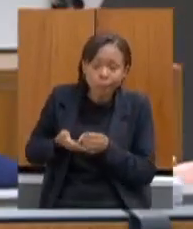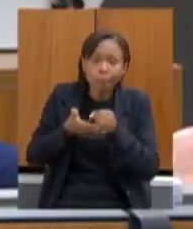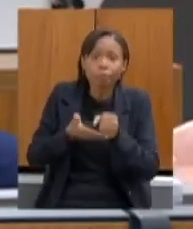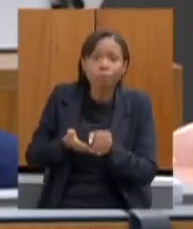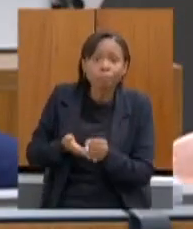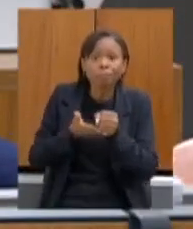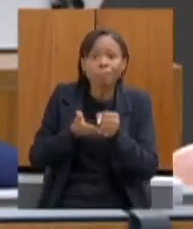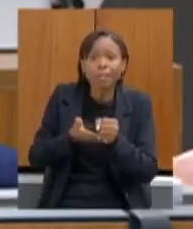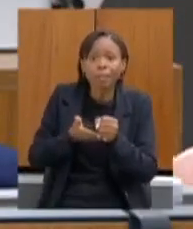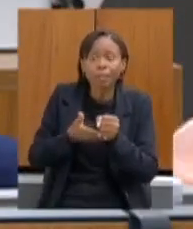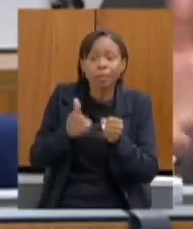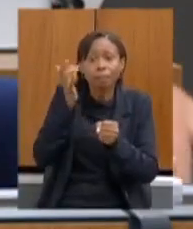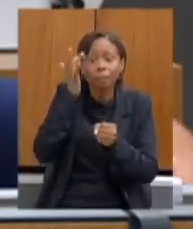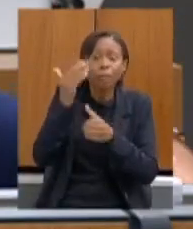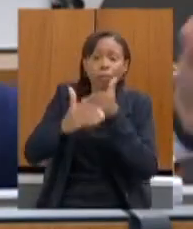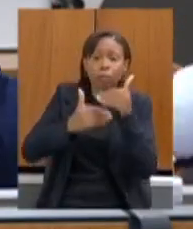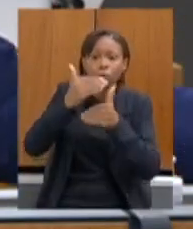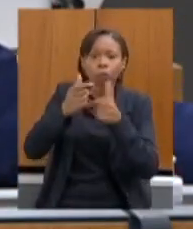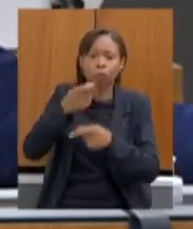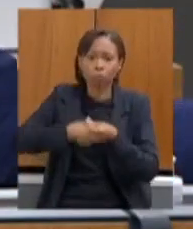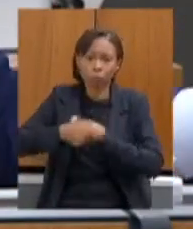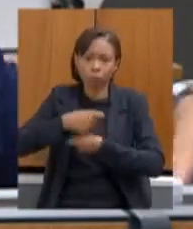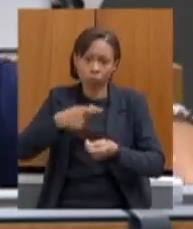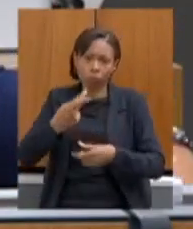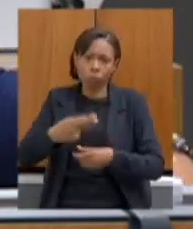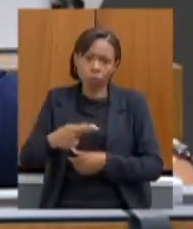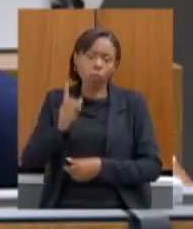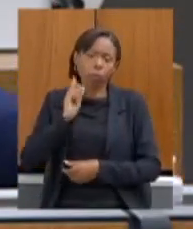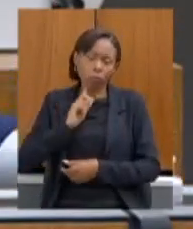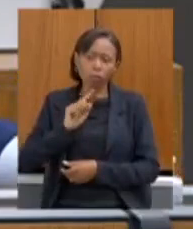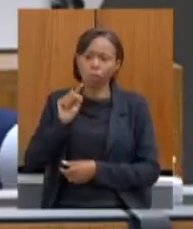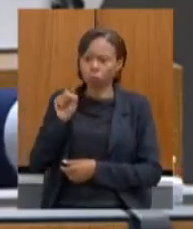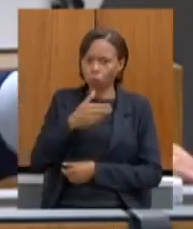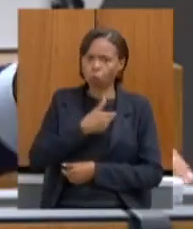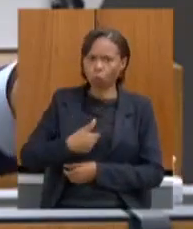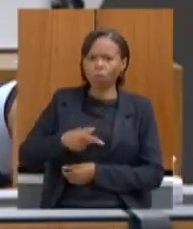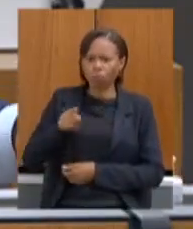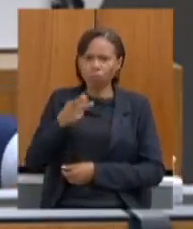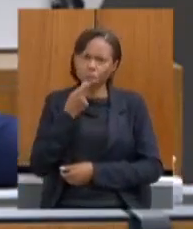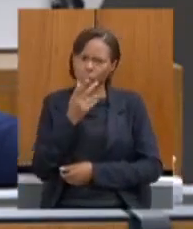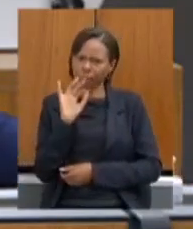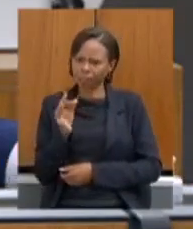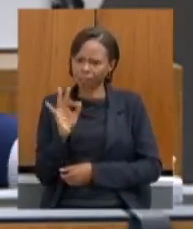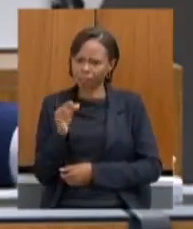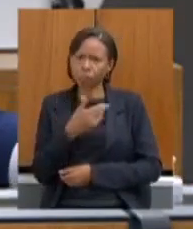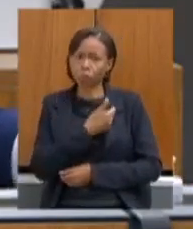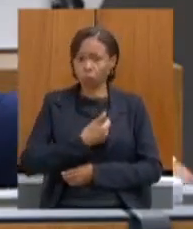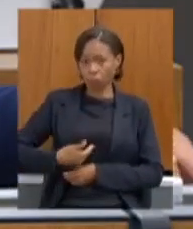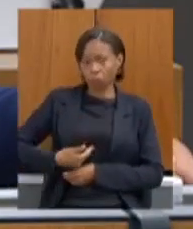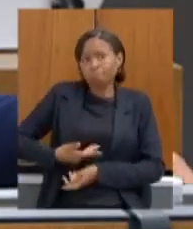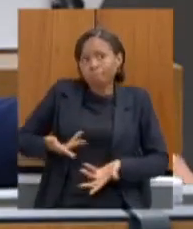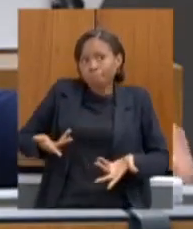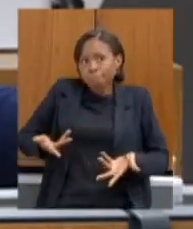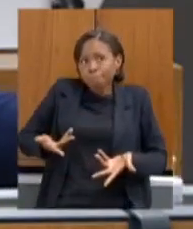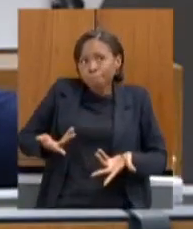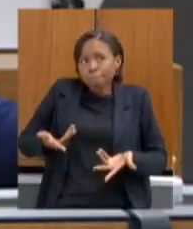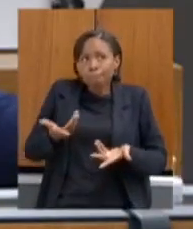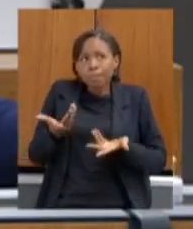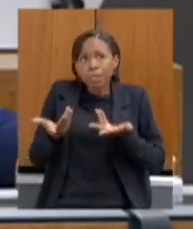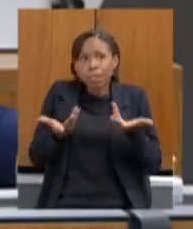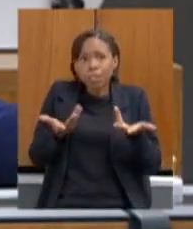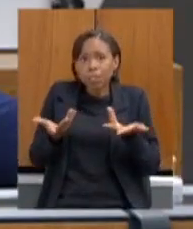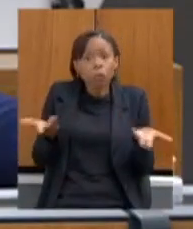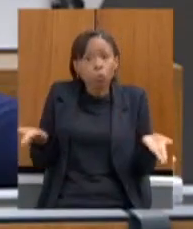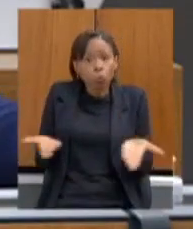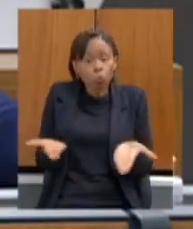Estado. Para o governador, o senhor tem toda a razão, deputado, é muito claro a necessidade, quer dizer, a condição de que,